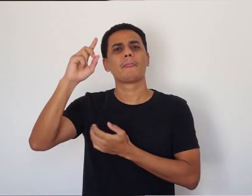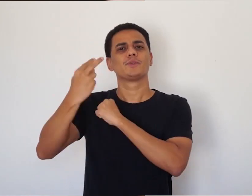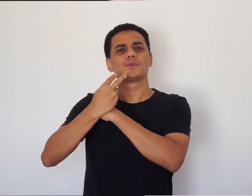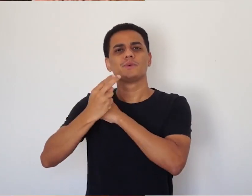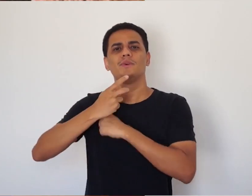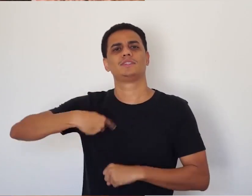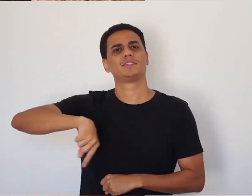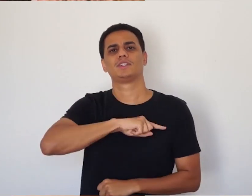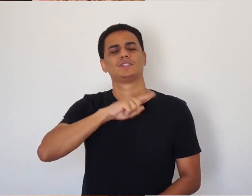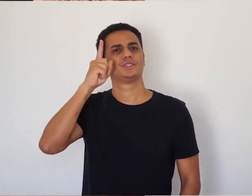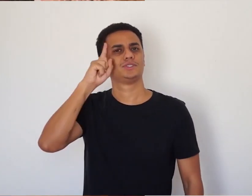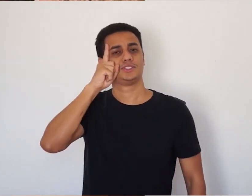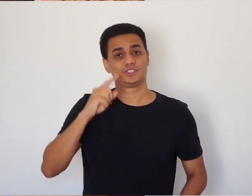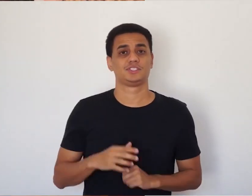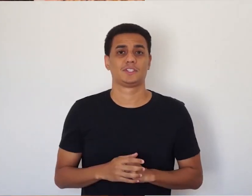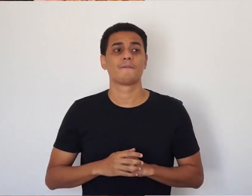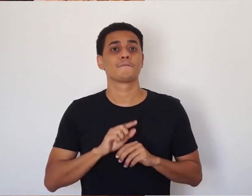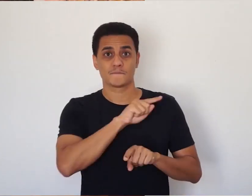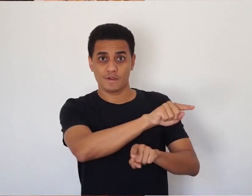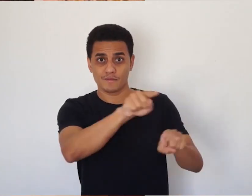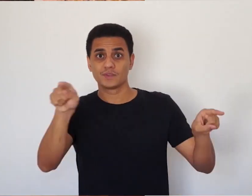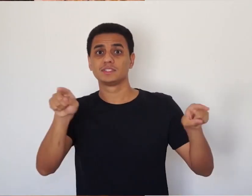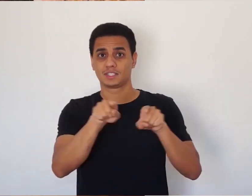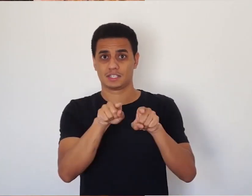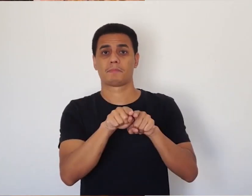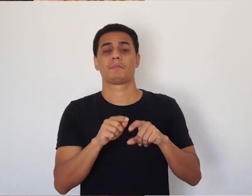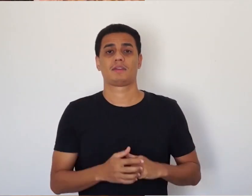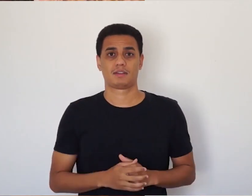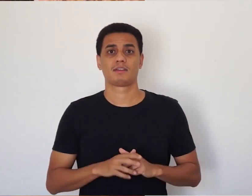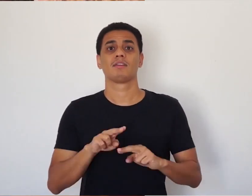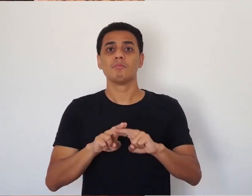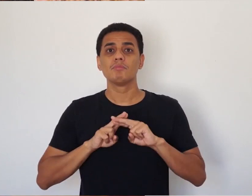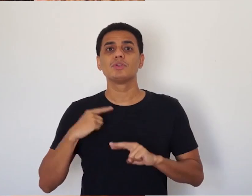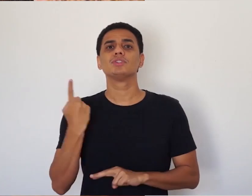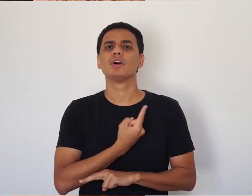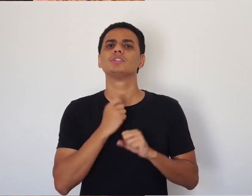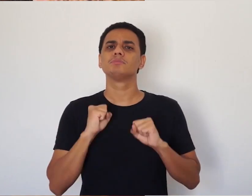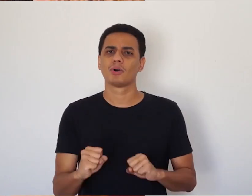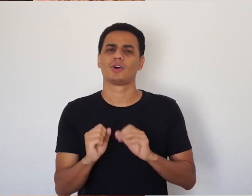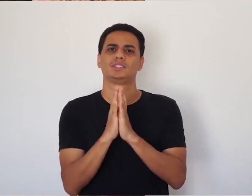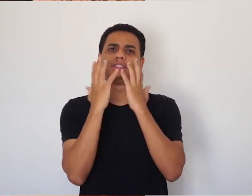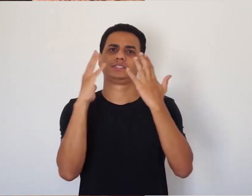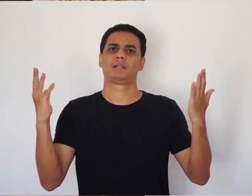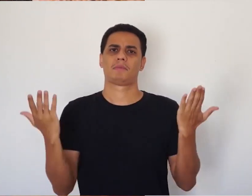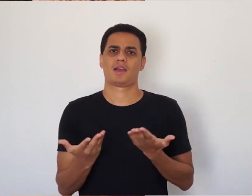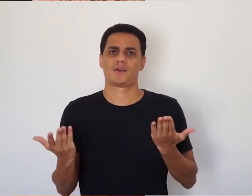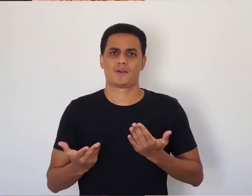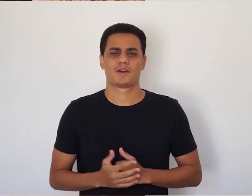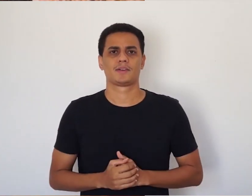que ele tem nos tratado a cada dia, certamente você também. E é por isso que nós podemos celebrar hoje